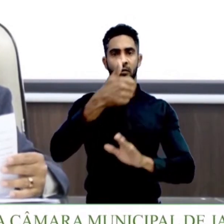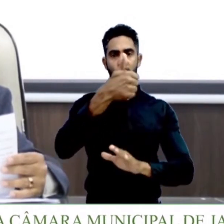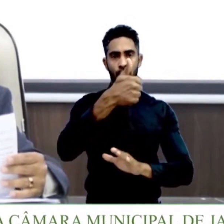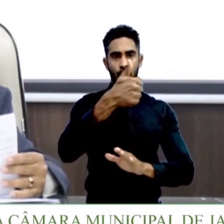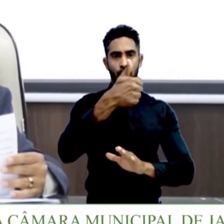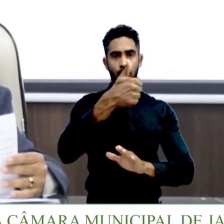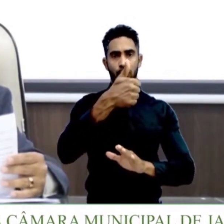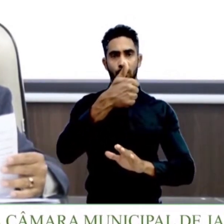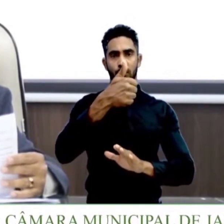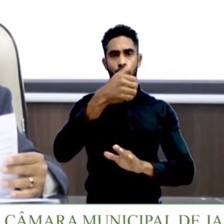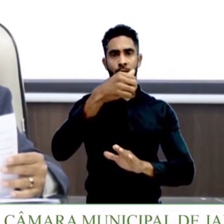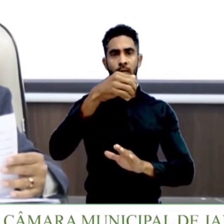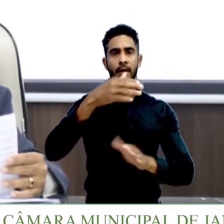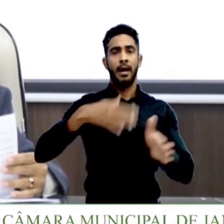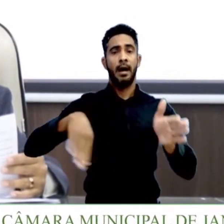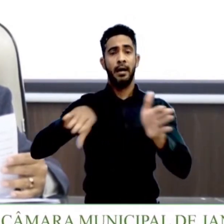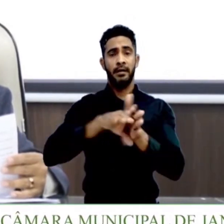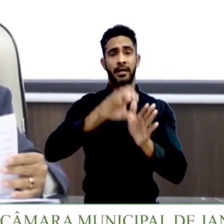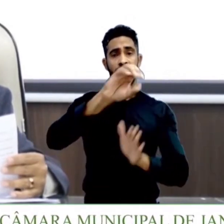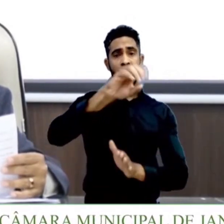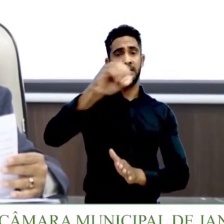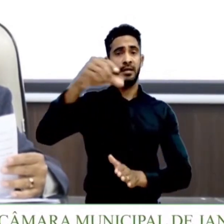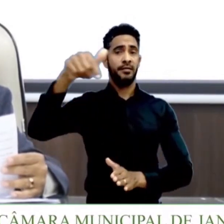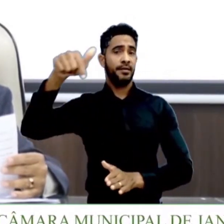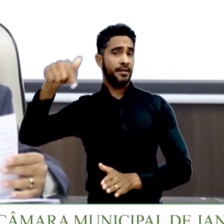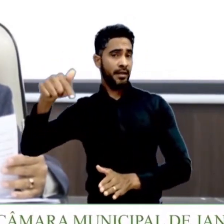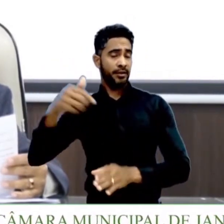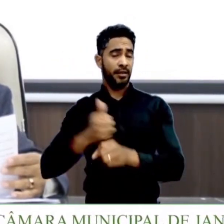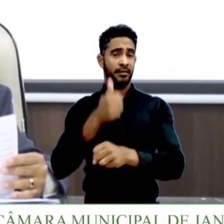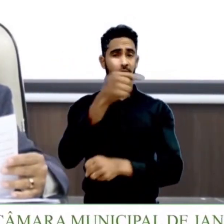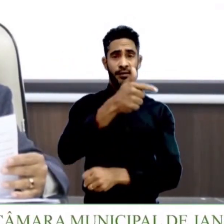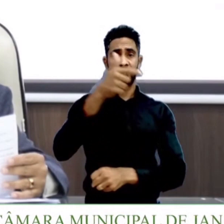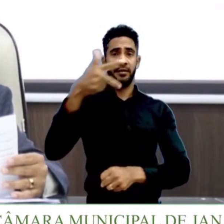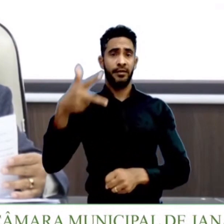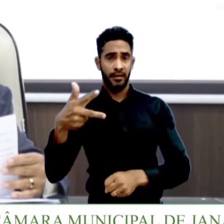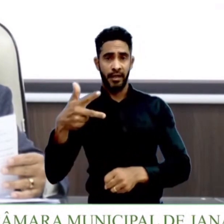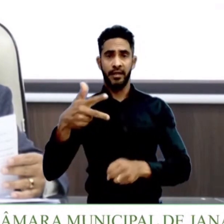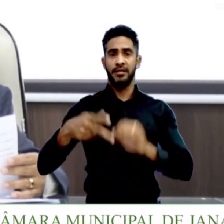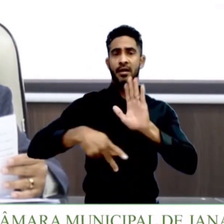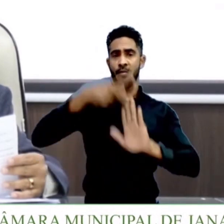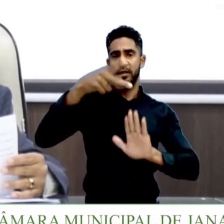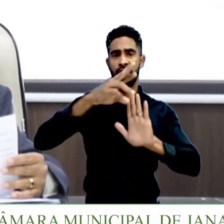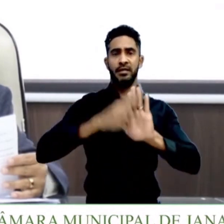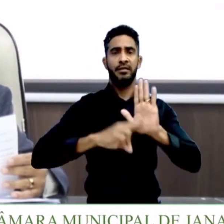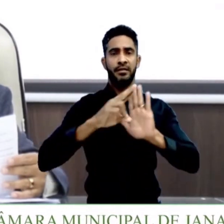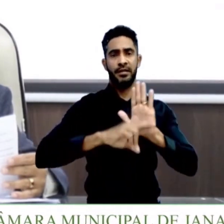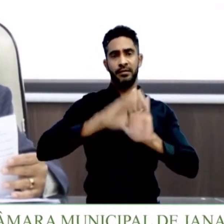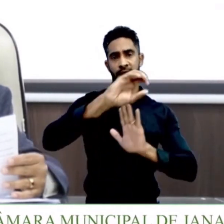número 007 de 2023, do projeto de resolução